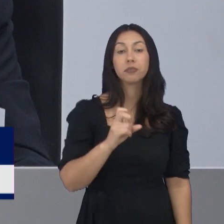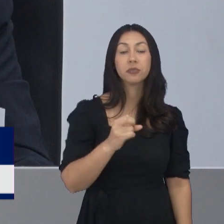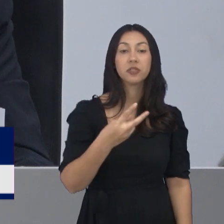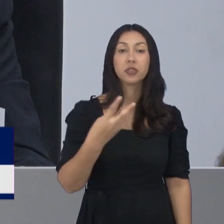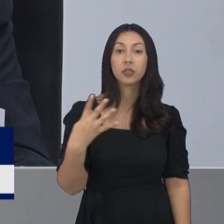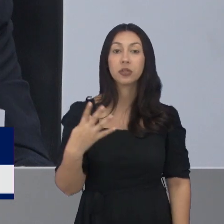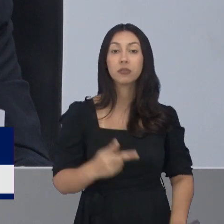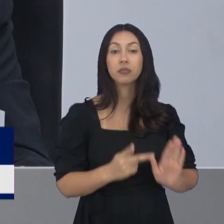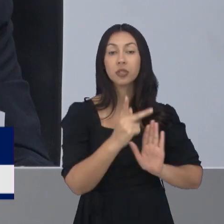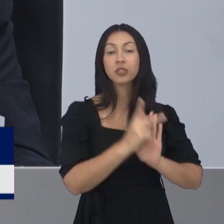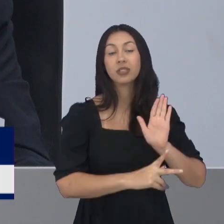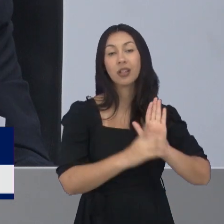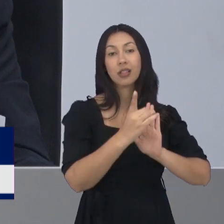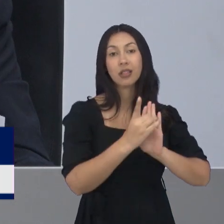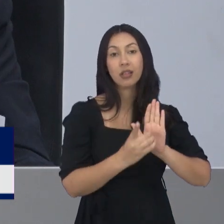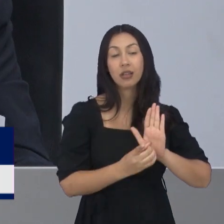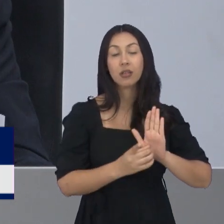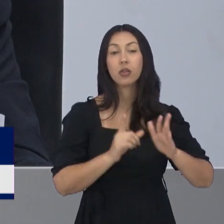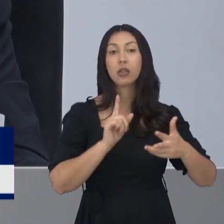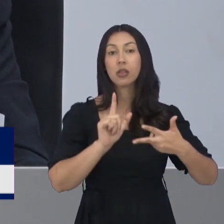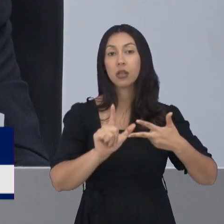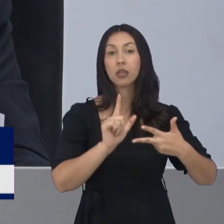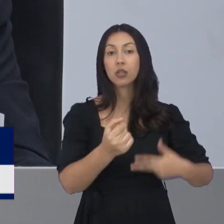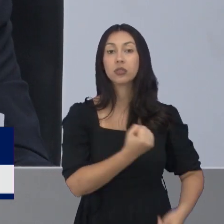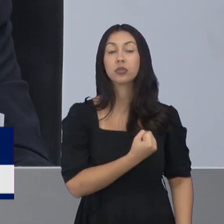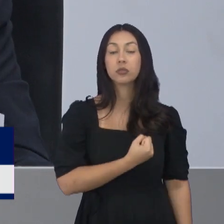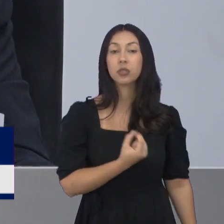3596/2024, projeto de decreto legislativo número